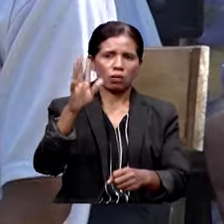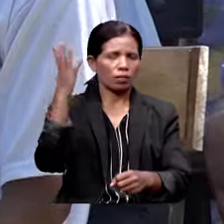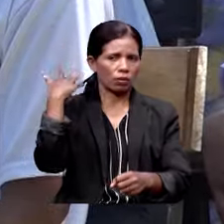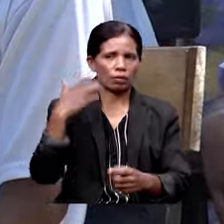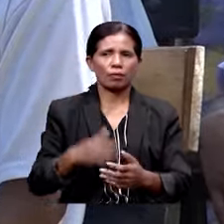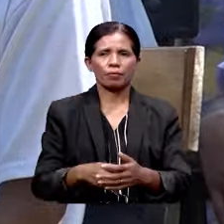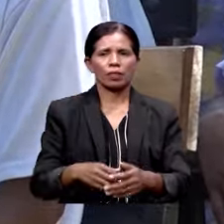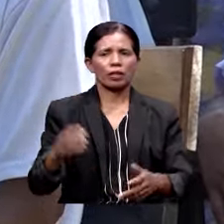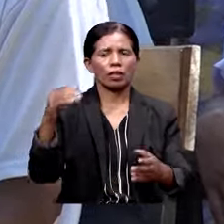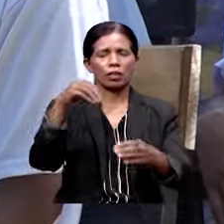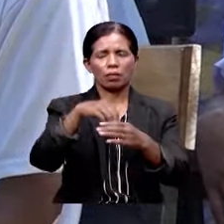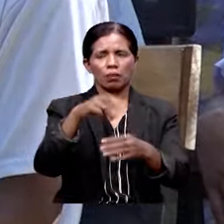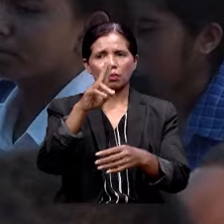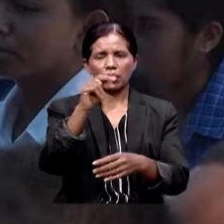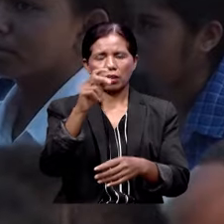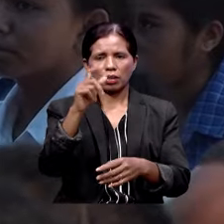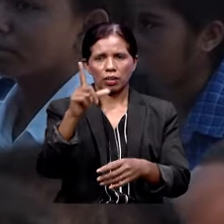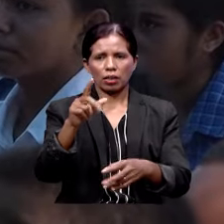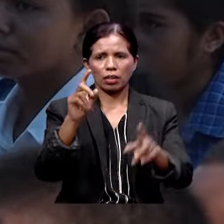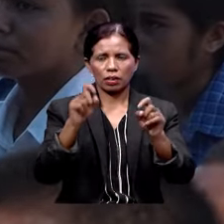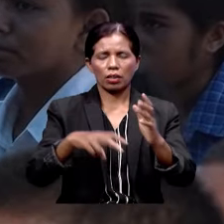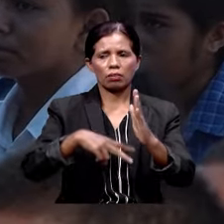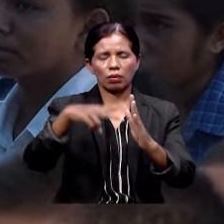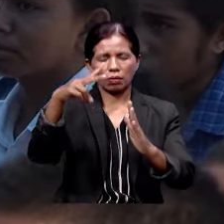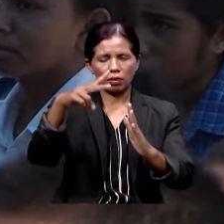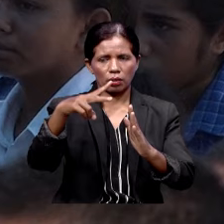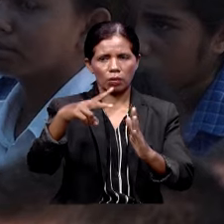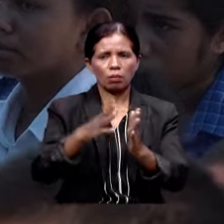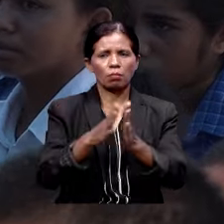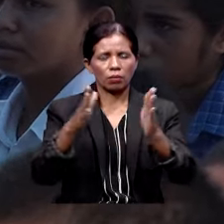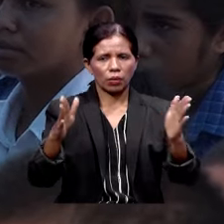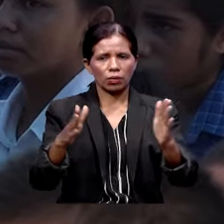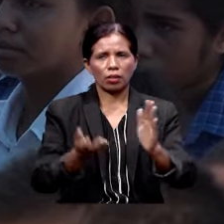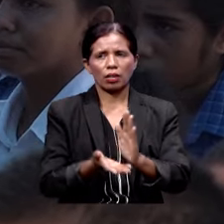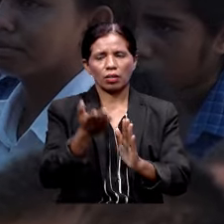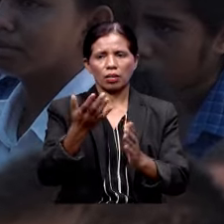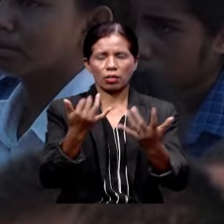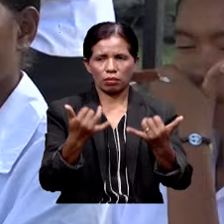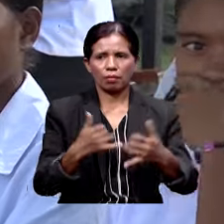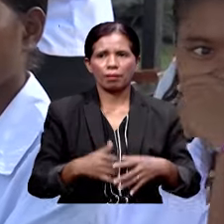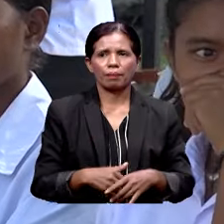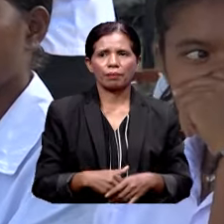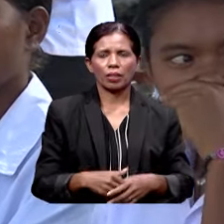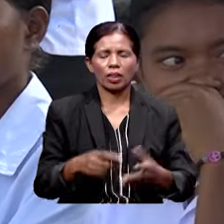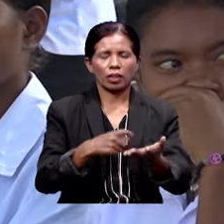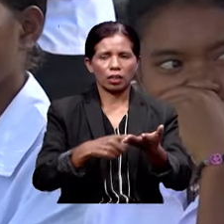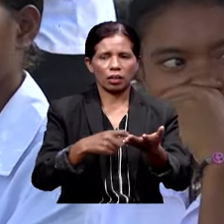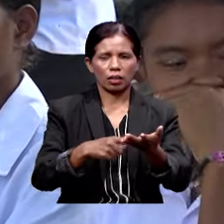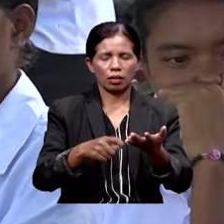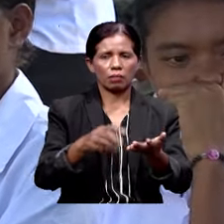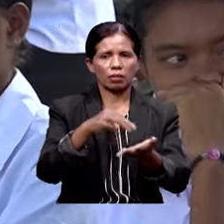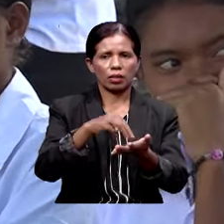Tama wentel, ya tem que valor ne bot as. Agora, técnico vocacional matéria